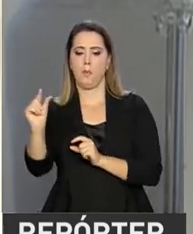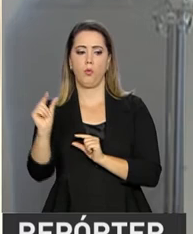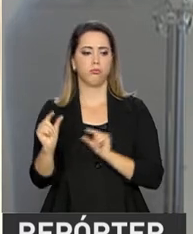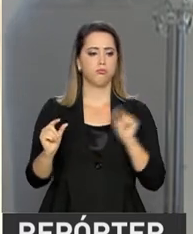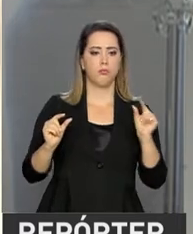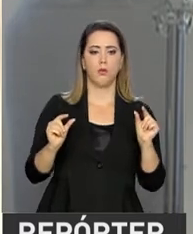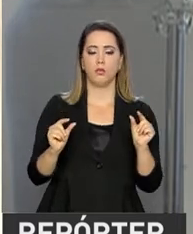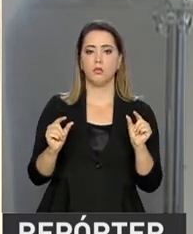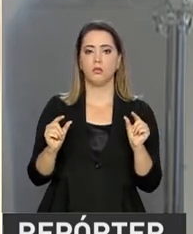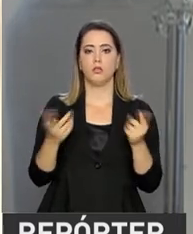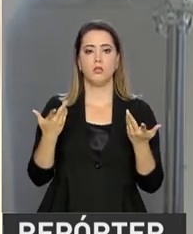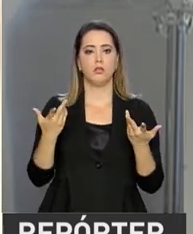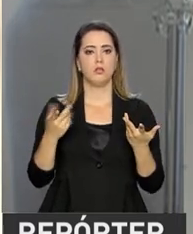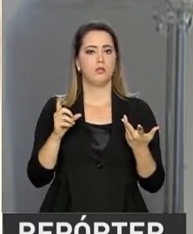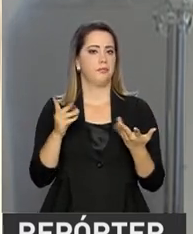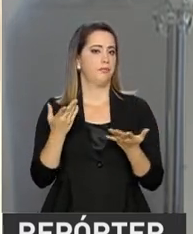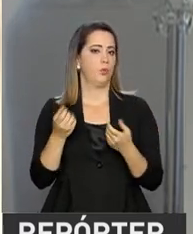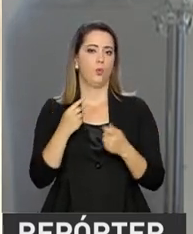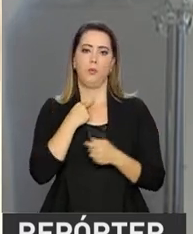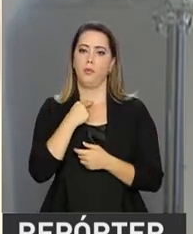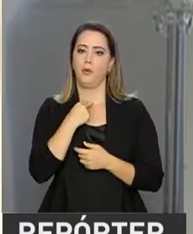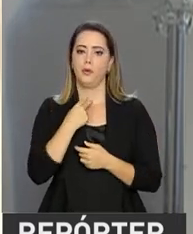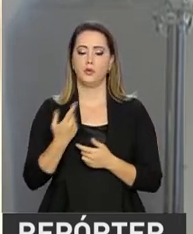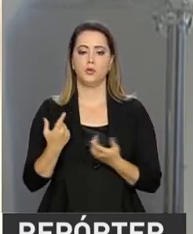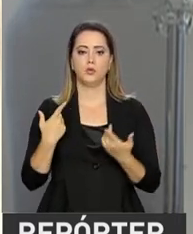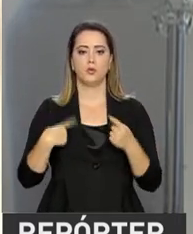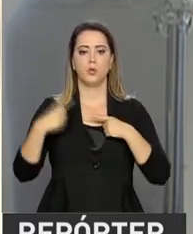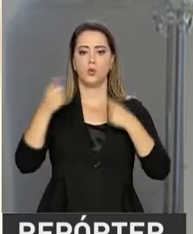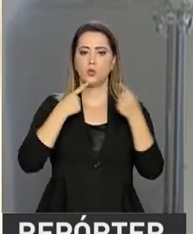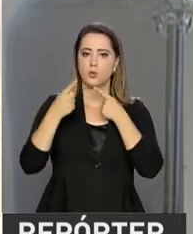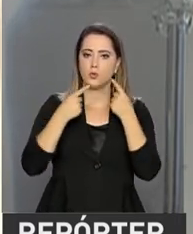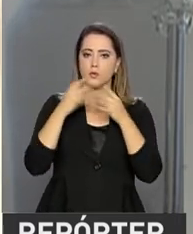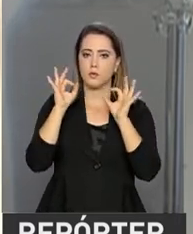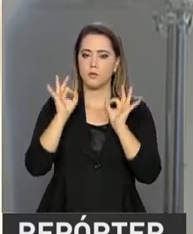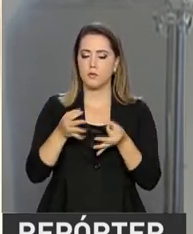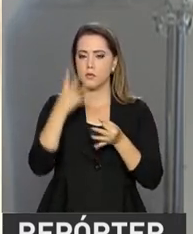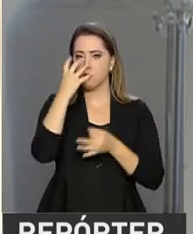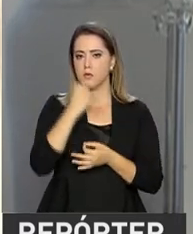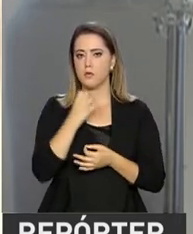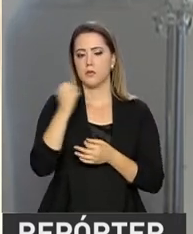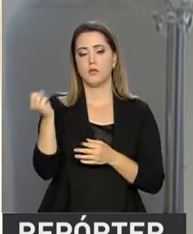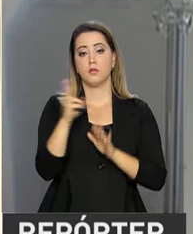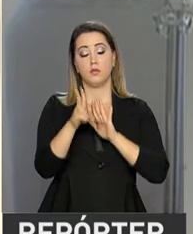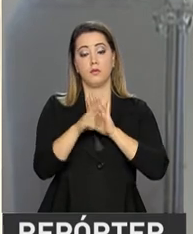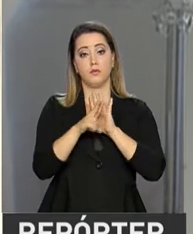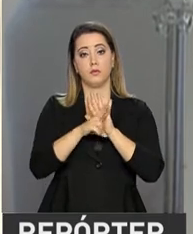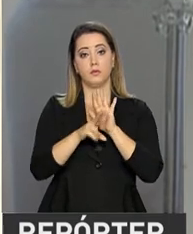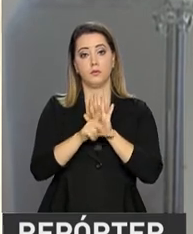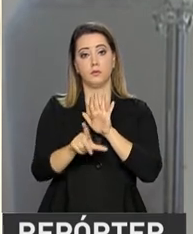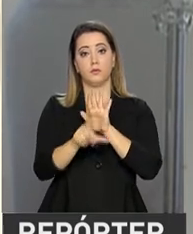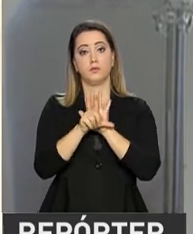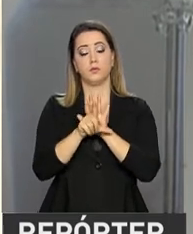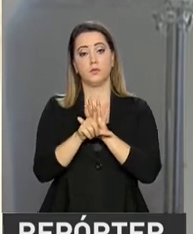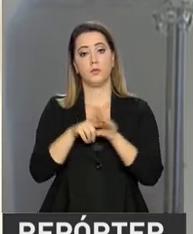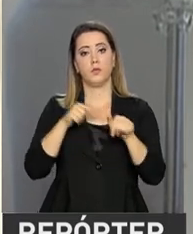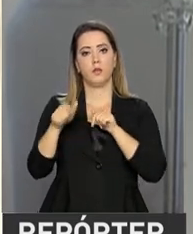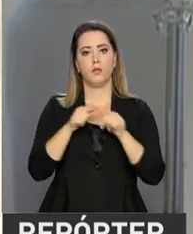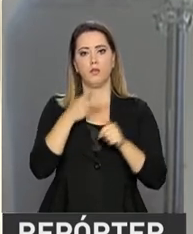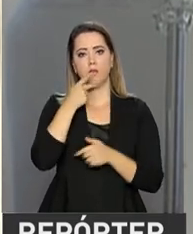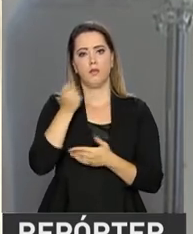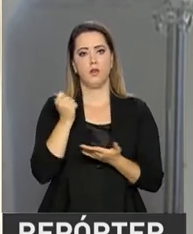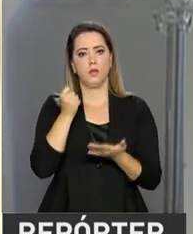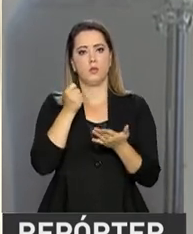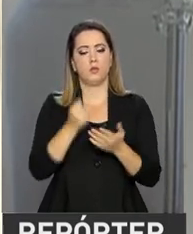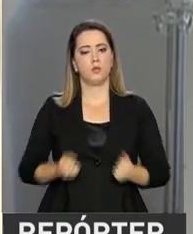privilegiados, não adianta nada sem uma discussão séria da reforma da Previdência e dos gastos obrigatórios